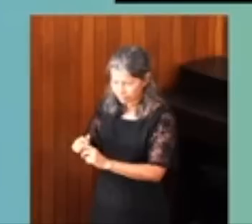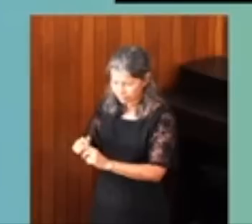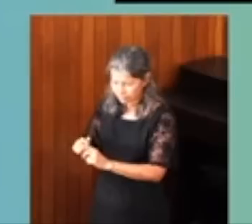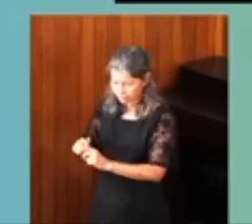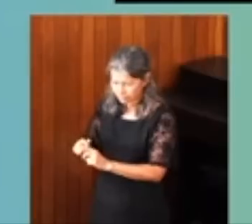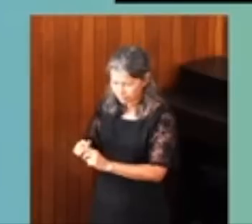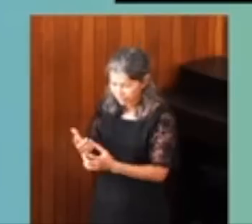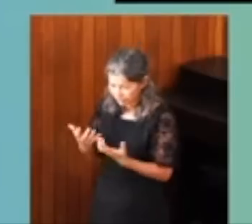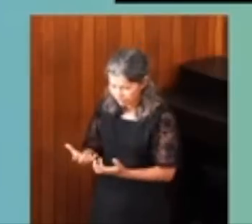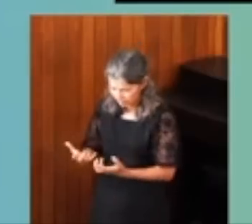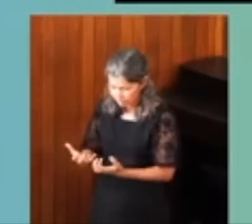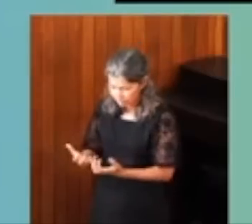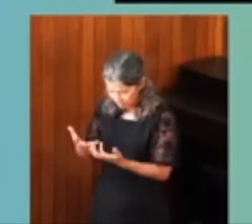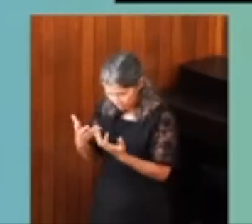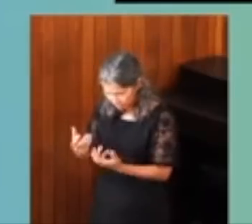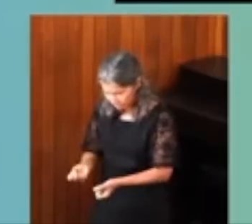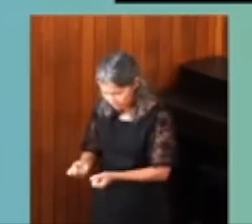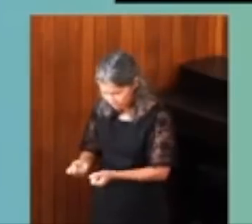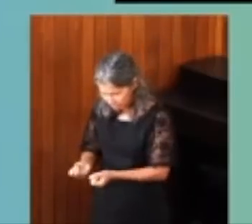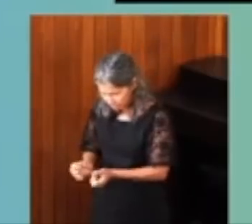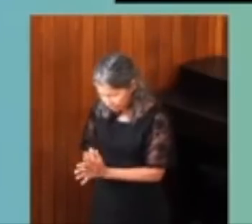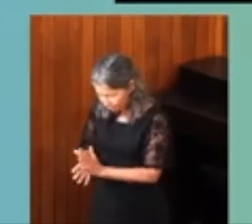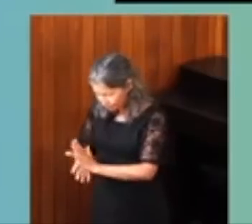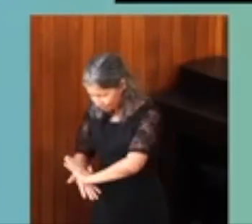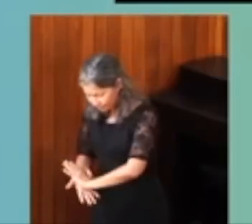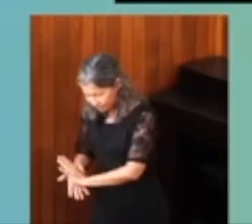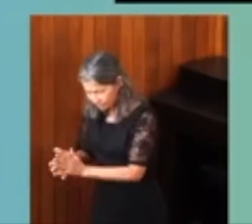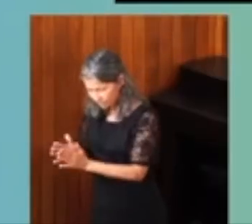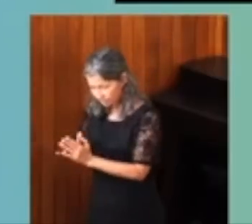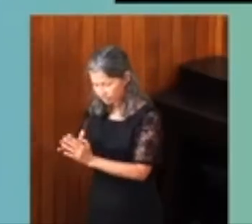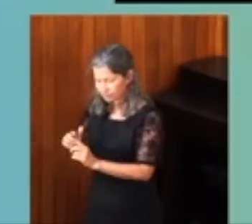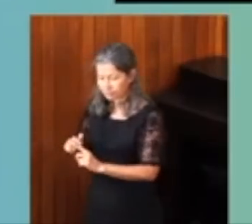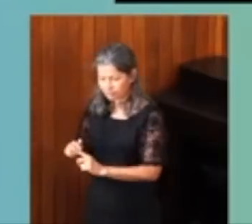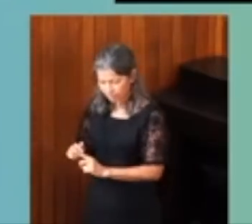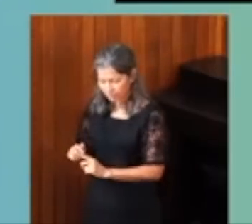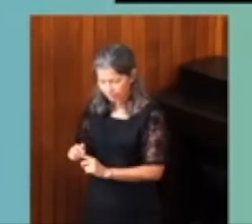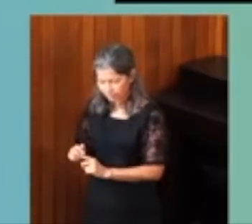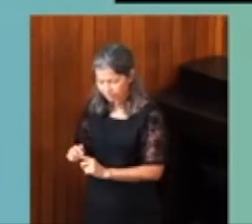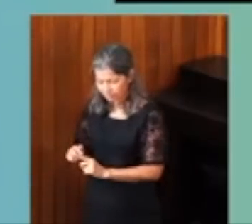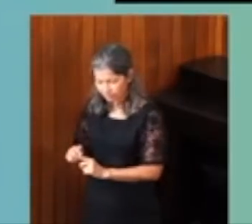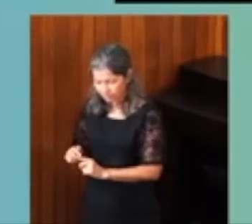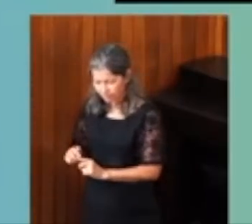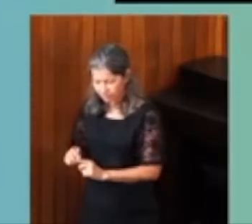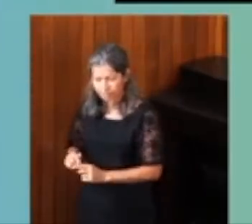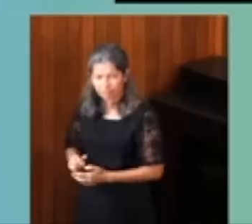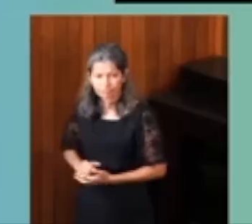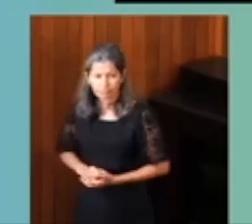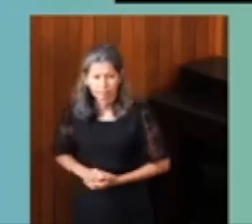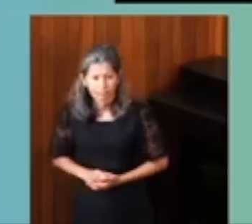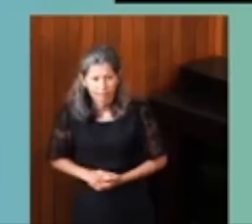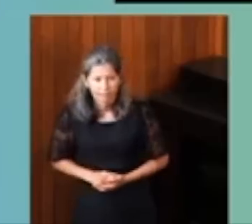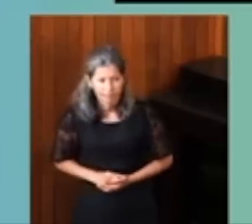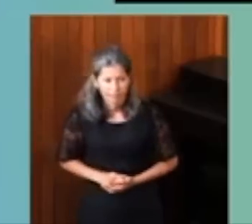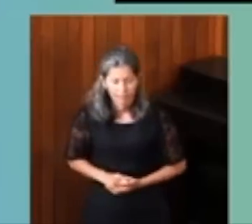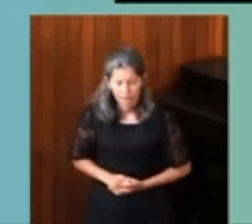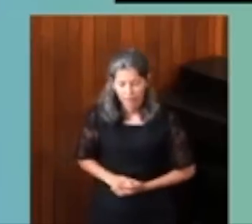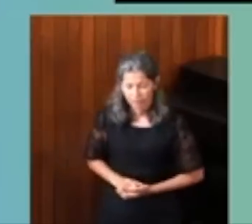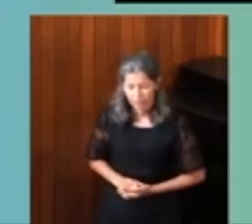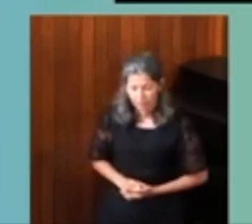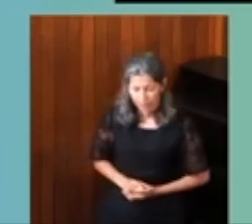Deus. Também não conseguiu, graças a Deus. E aí no verso 17 a gente vê a última fase dessa perseguição. Contra quem agora?